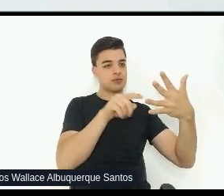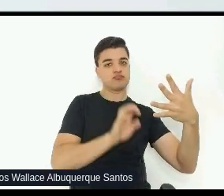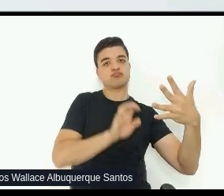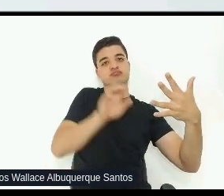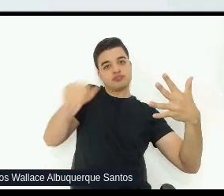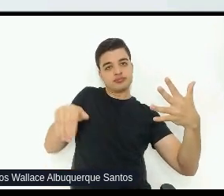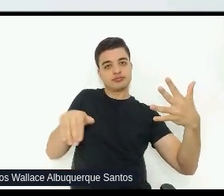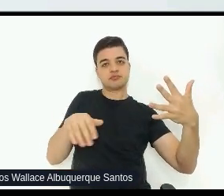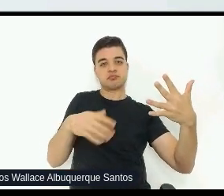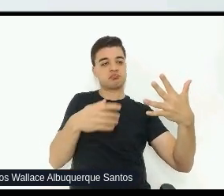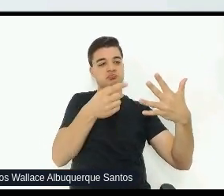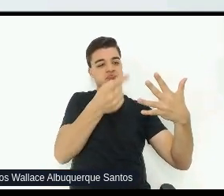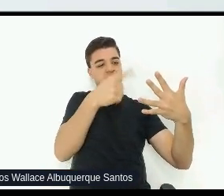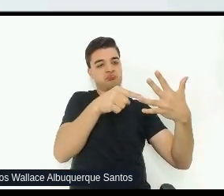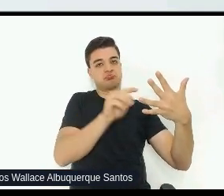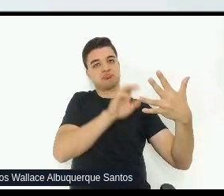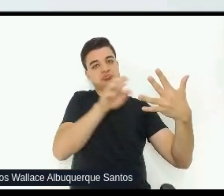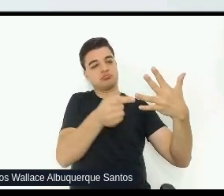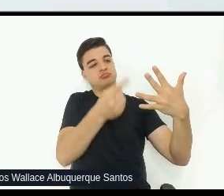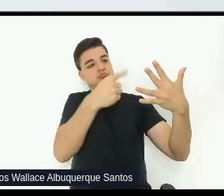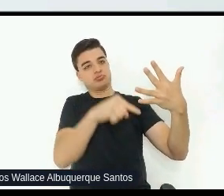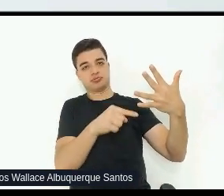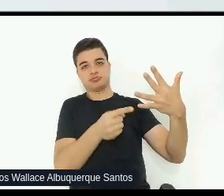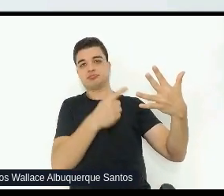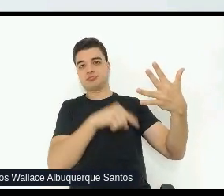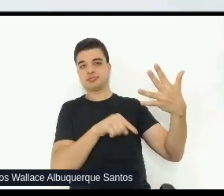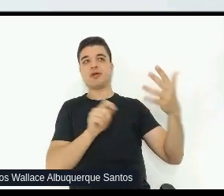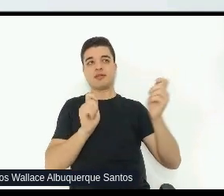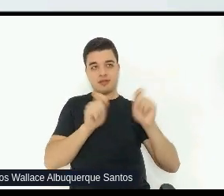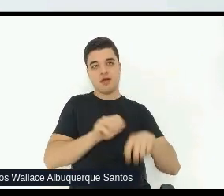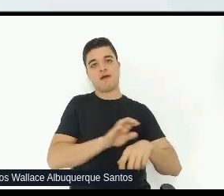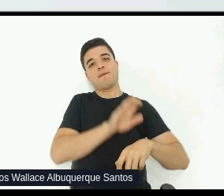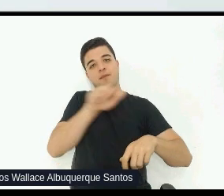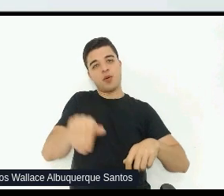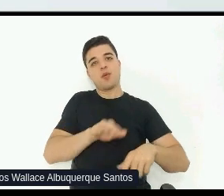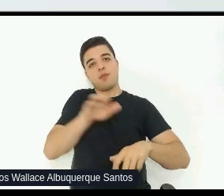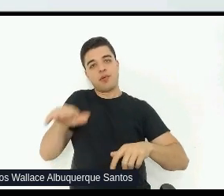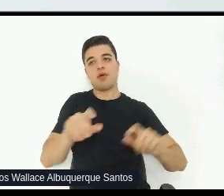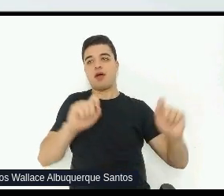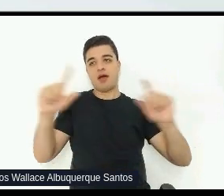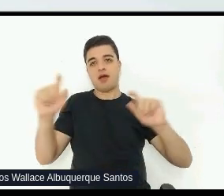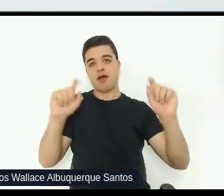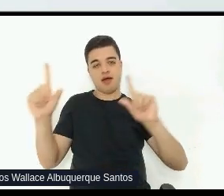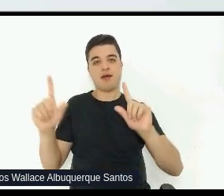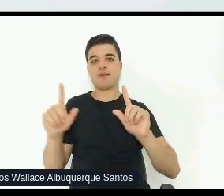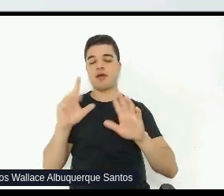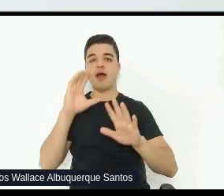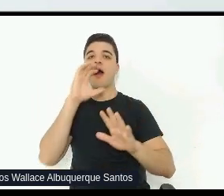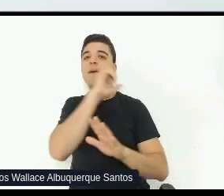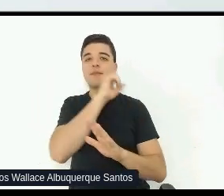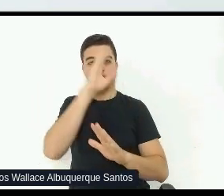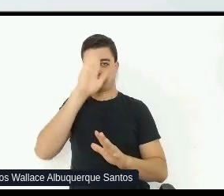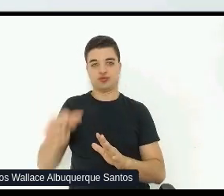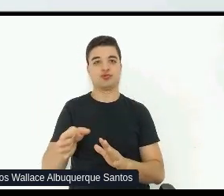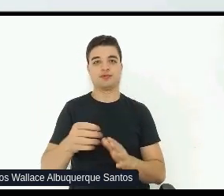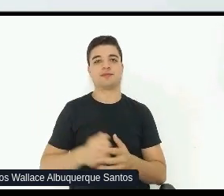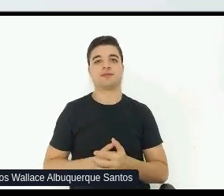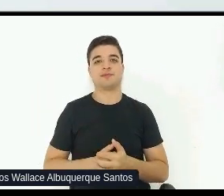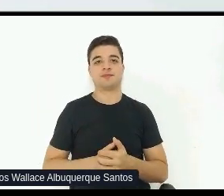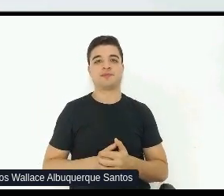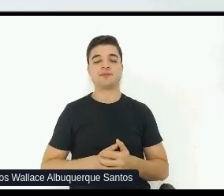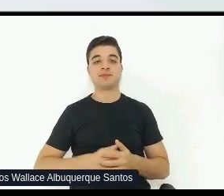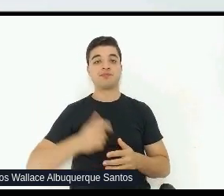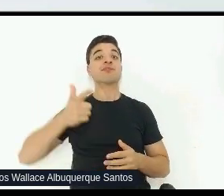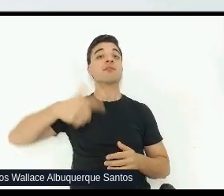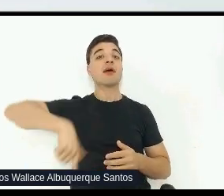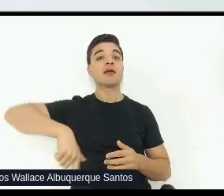para o seguinte. E assim a navegação não vai ficar cansativa para o usuário, né? Além de outras coisas, por exemplo,